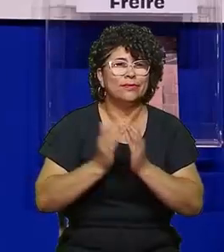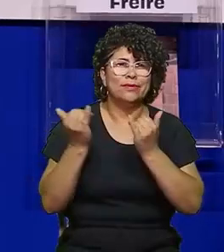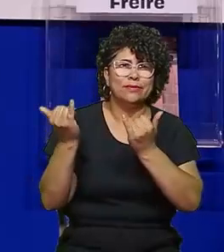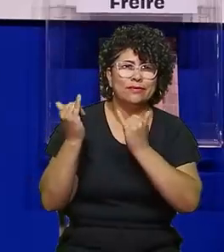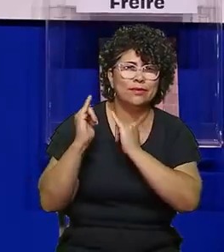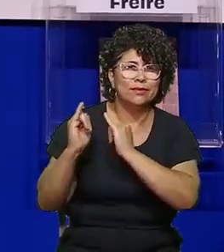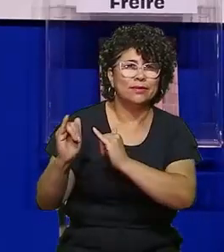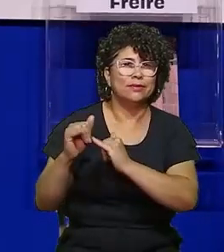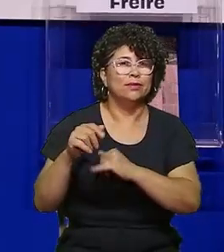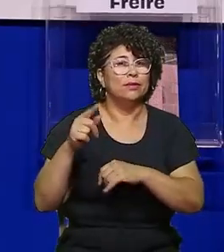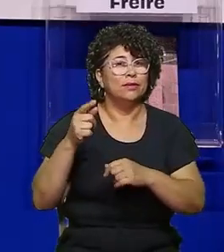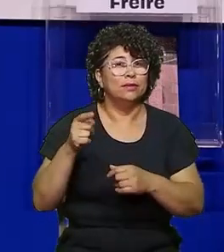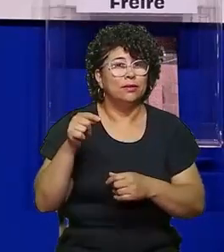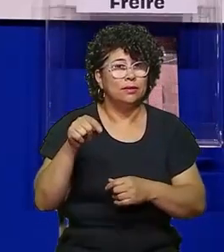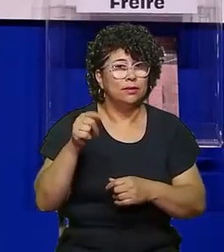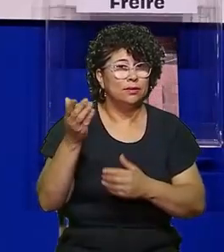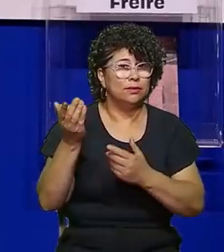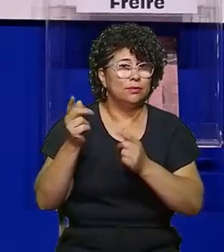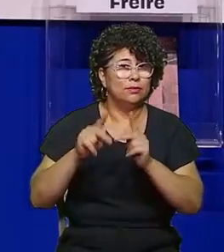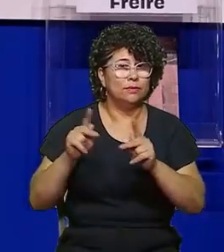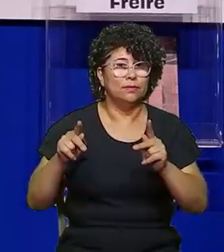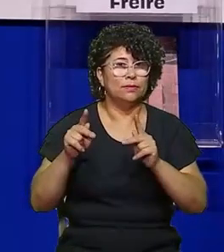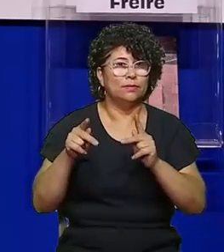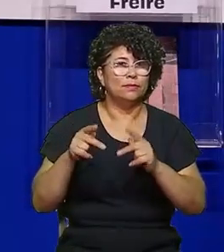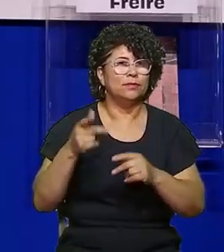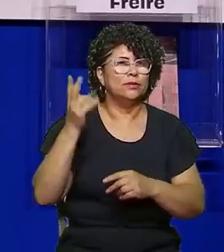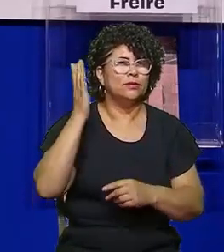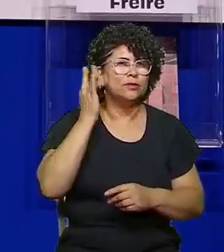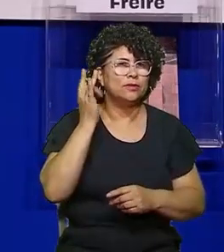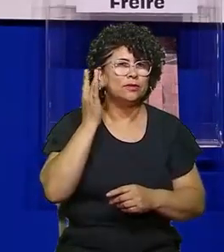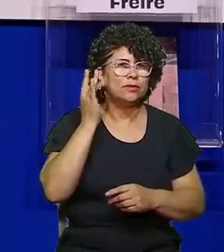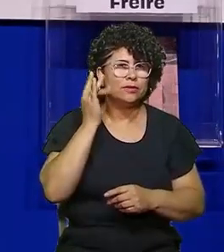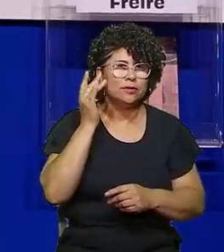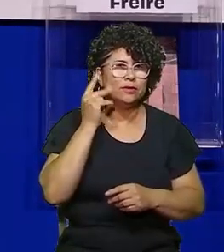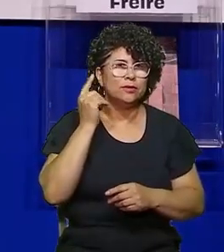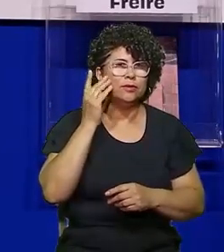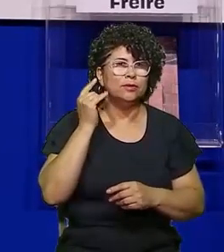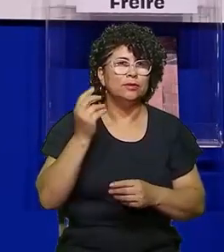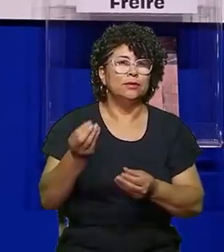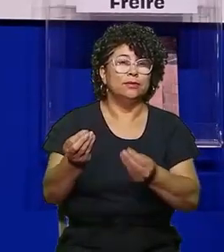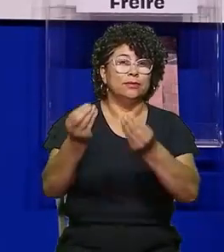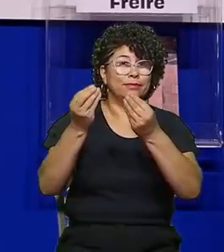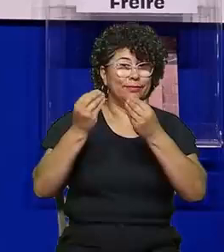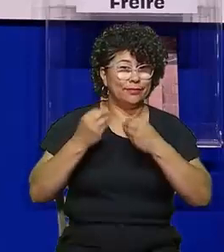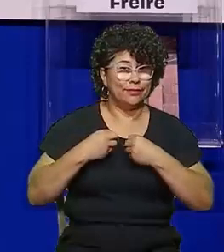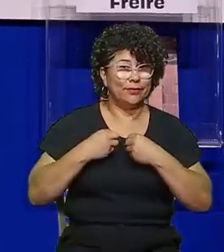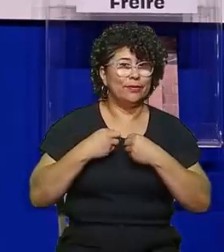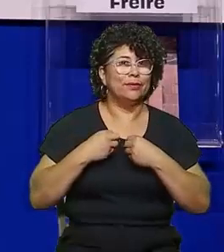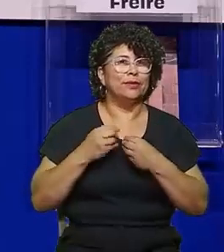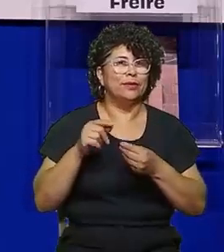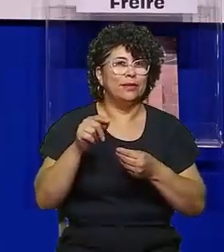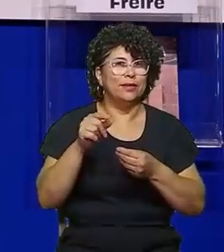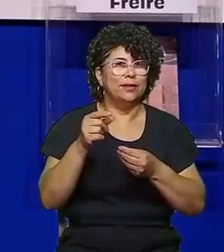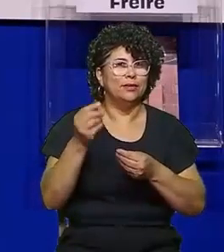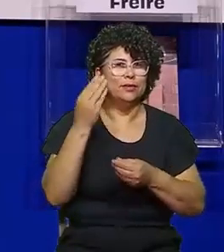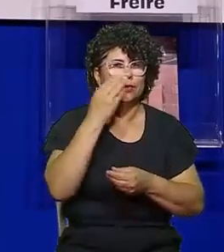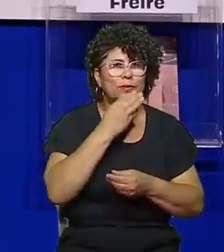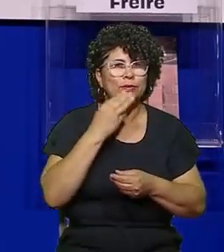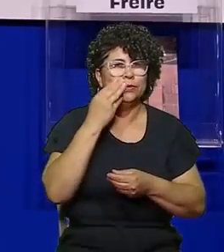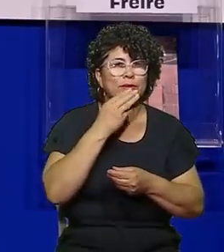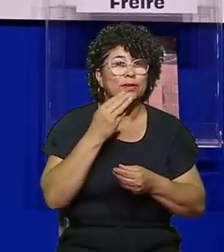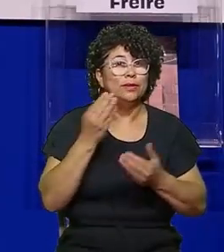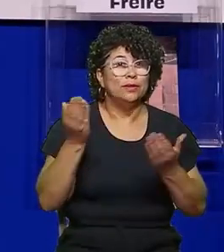que é aquele professor de Fortaleza que manda um doce de caju. Ele disse, acabou de chegar, ele acabou de entrar.